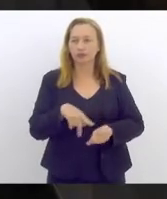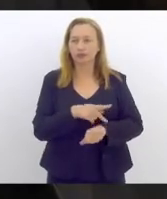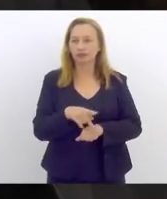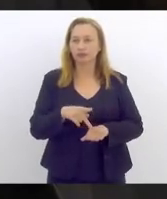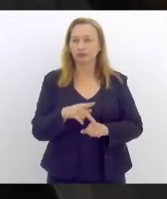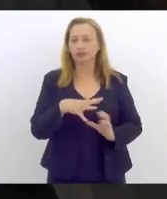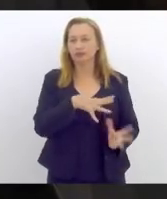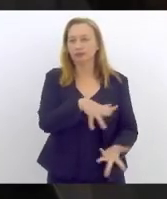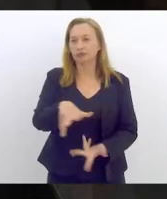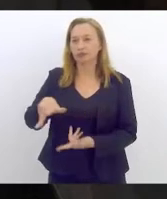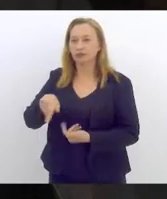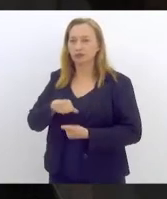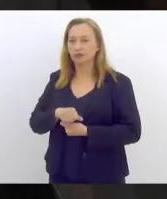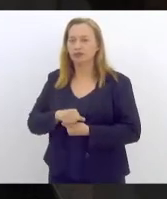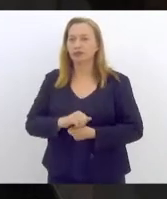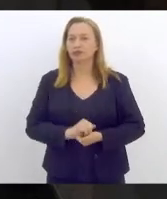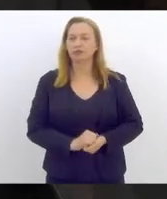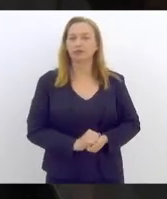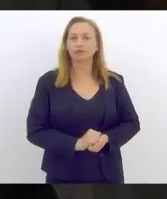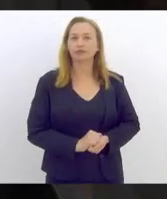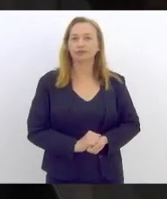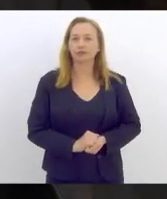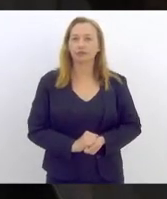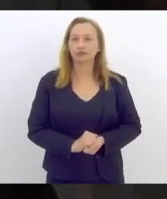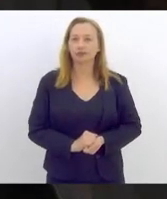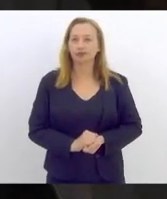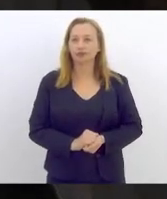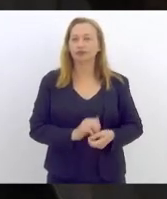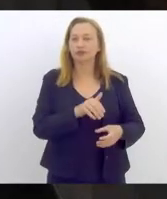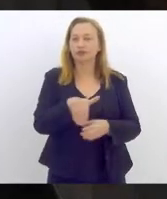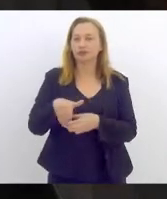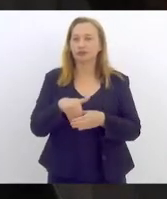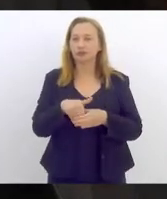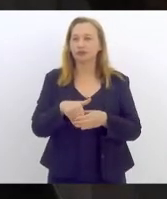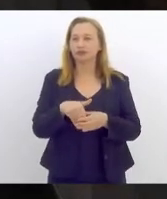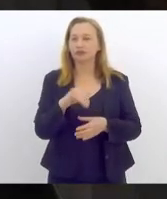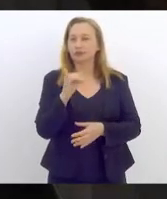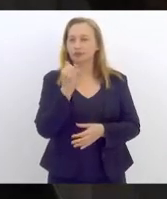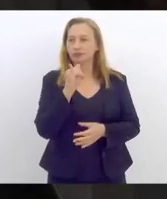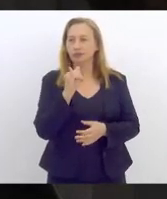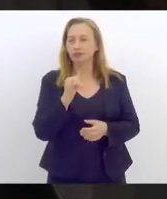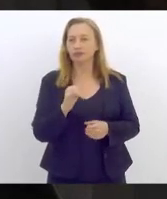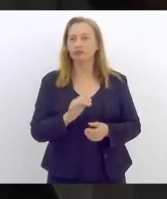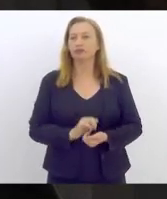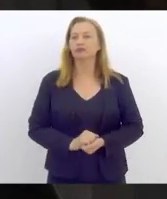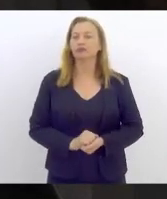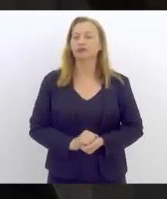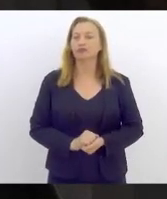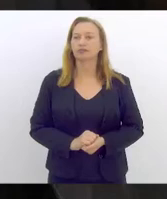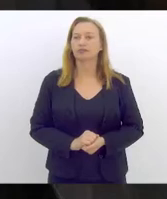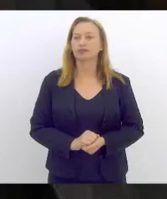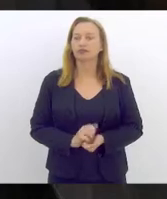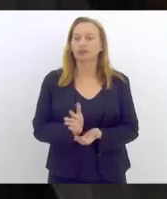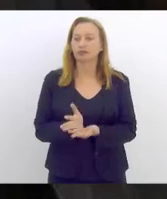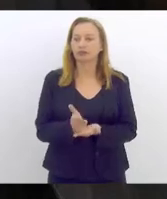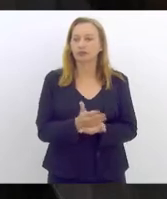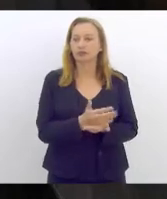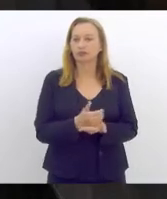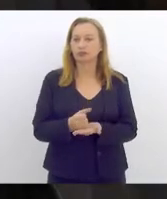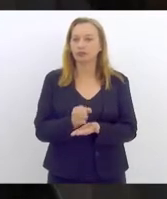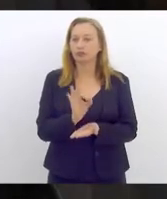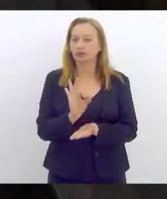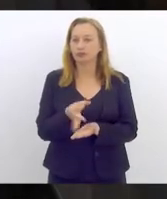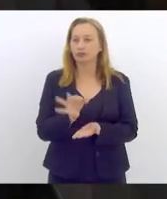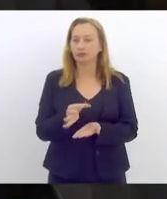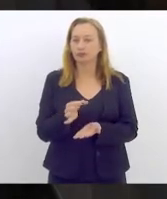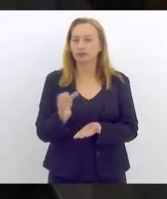eleição com urnas eletrônicas e uma apuração corretíssima e